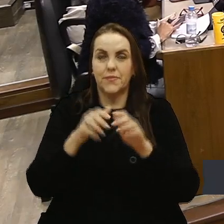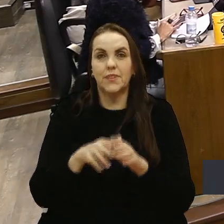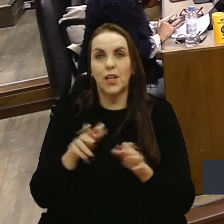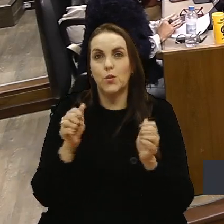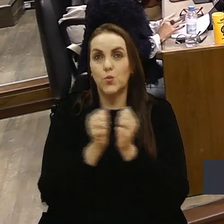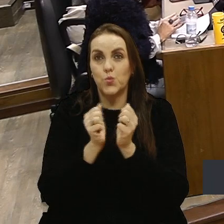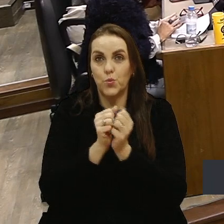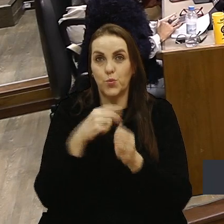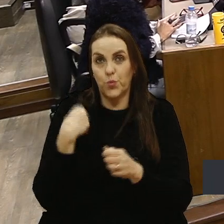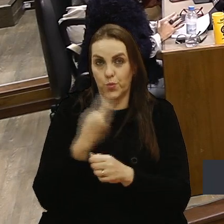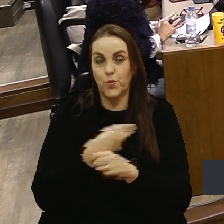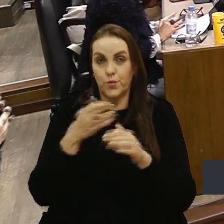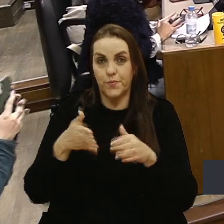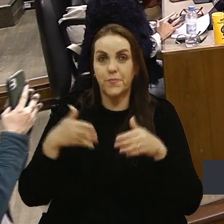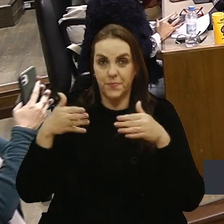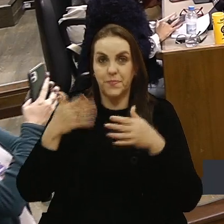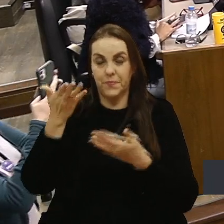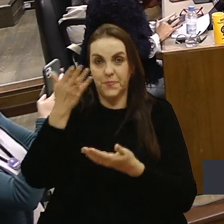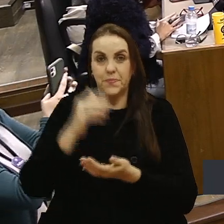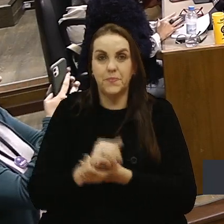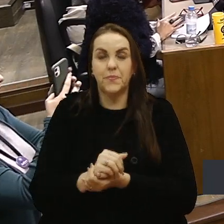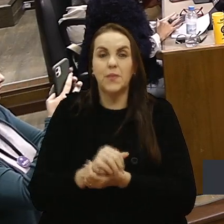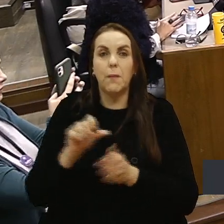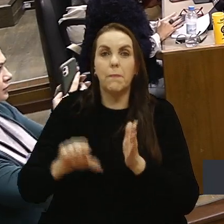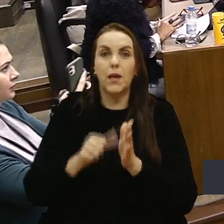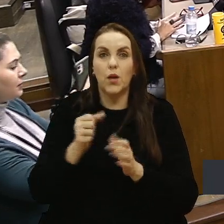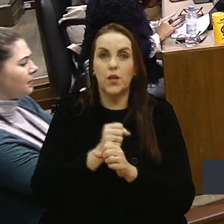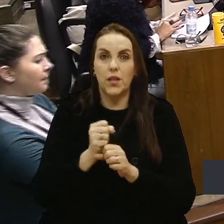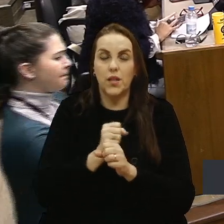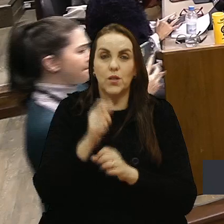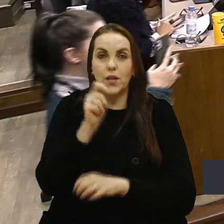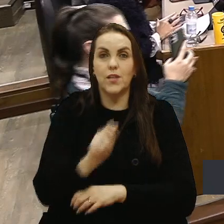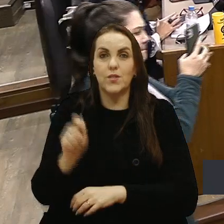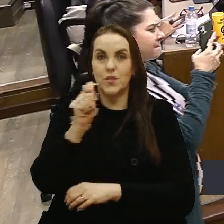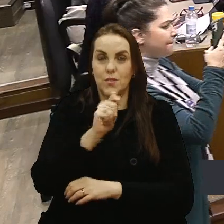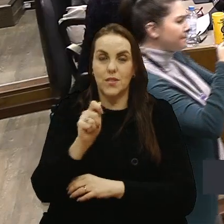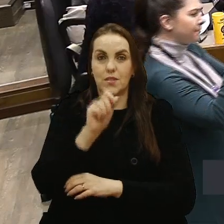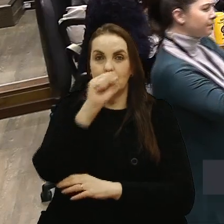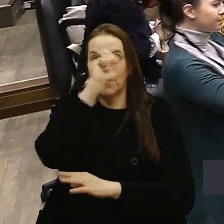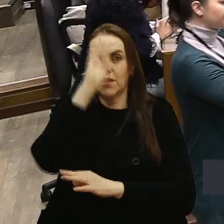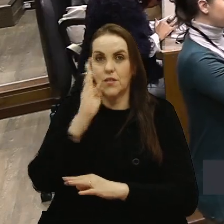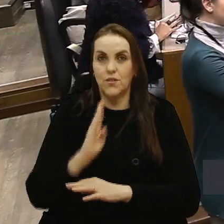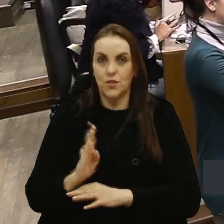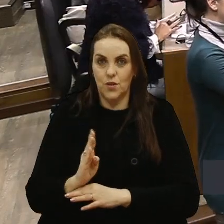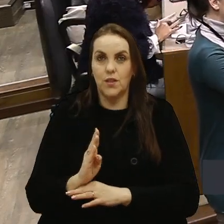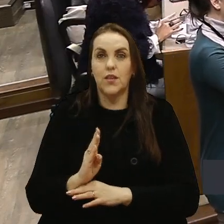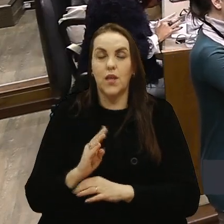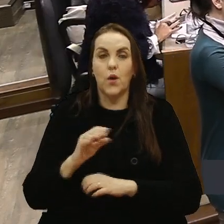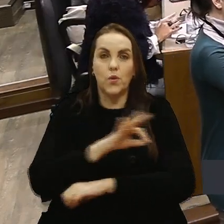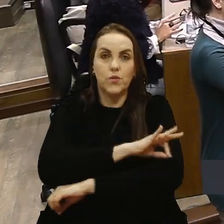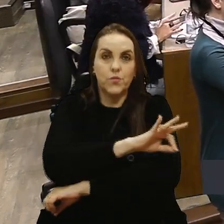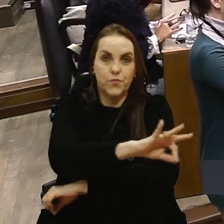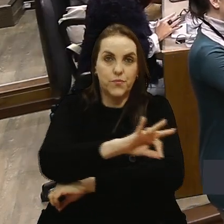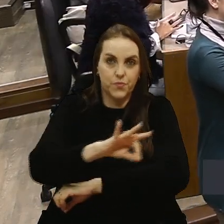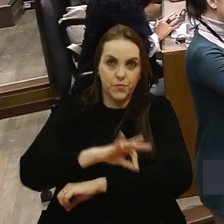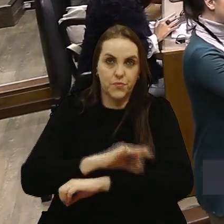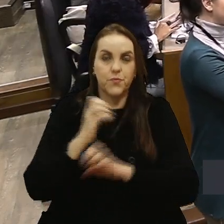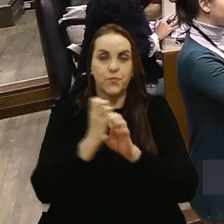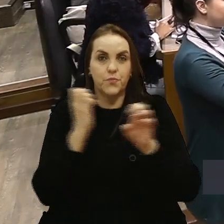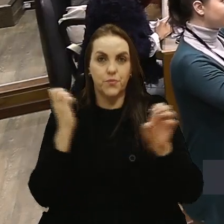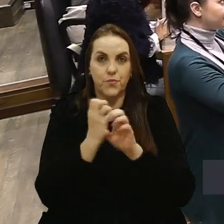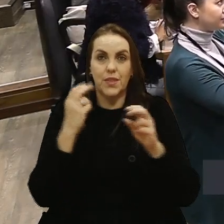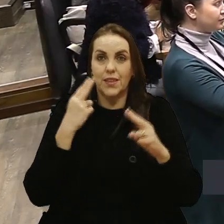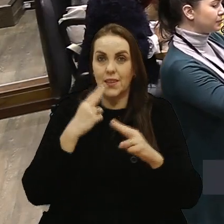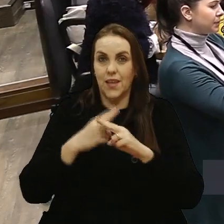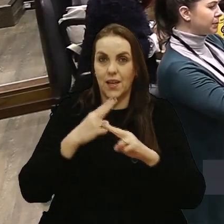ter recebido o prêmio Melhores do Ano da Associação Nacional dos Engenheiros e Arquitetos da Caixa Econômica Federal. O Heleno é um profissional